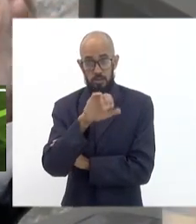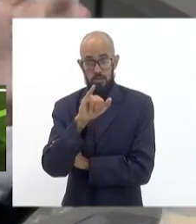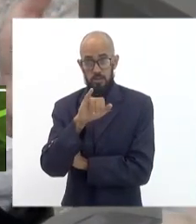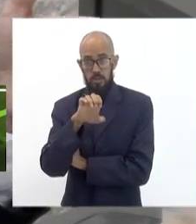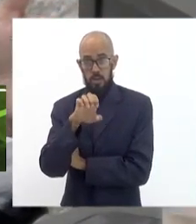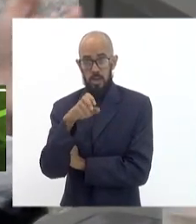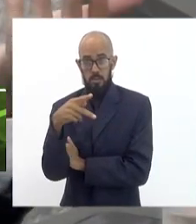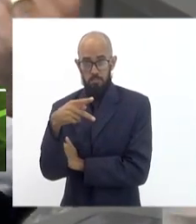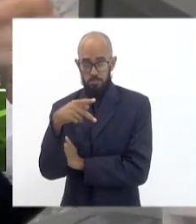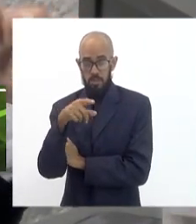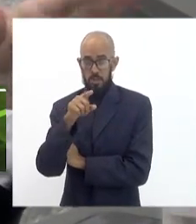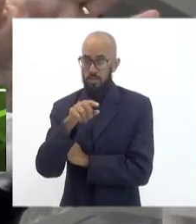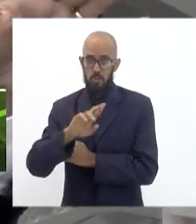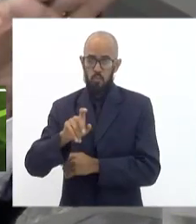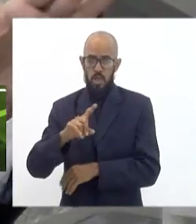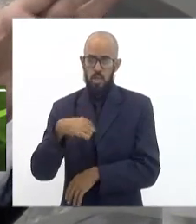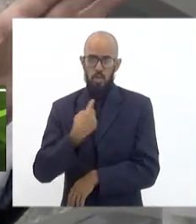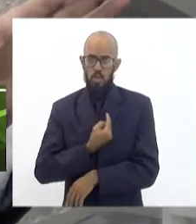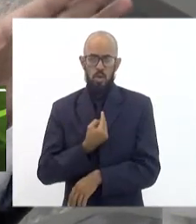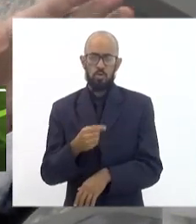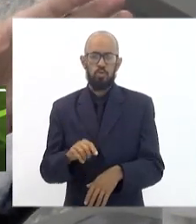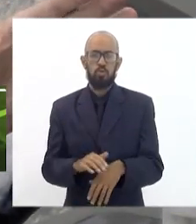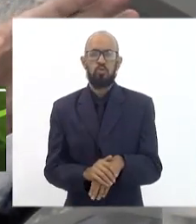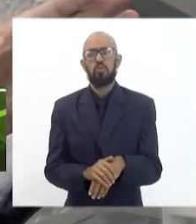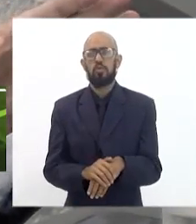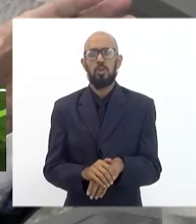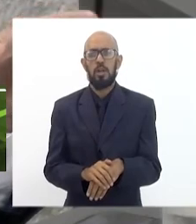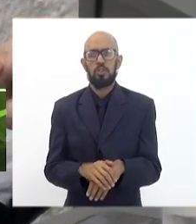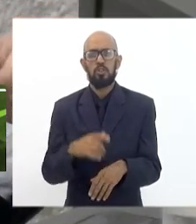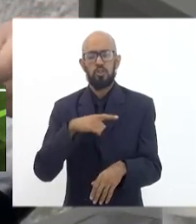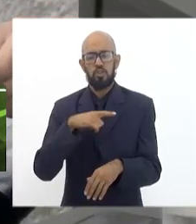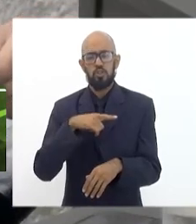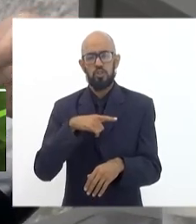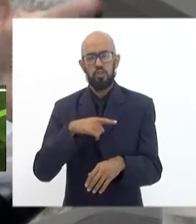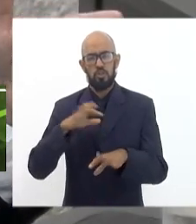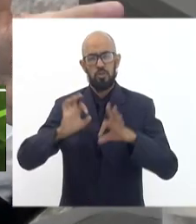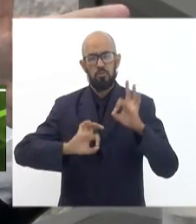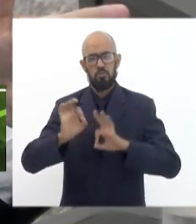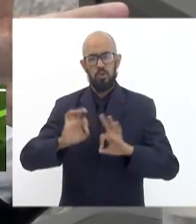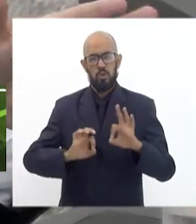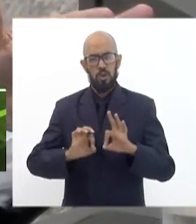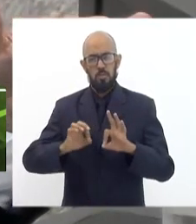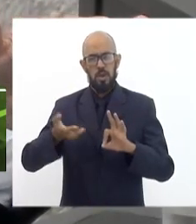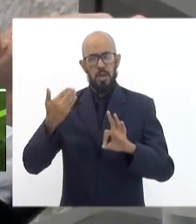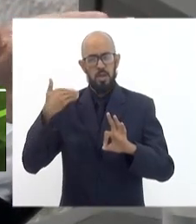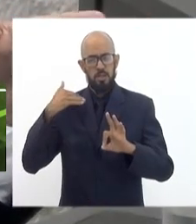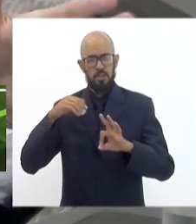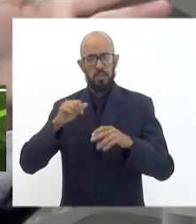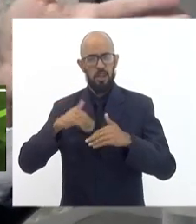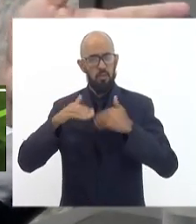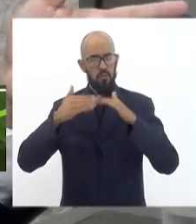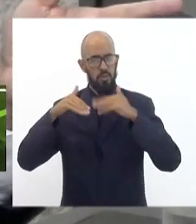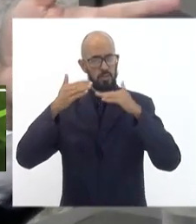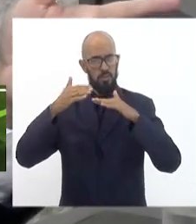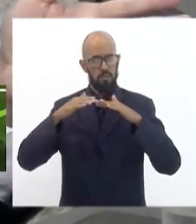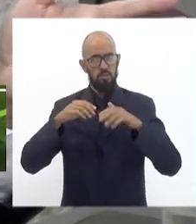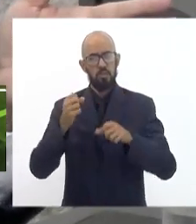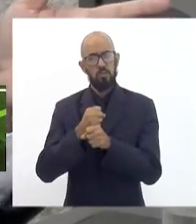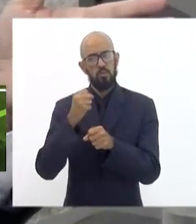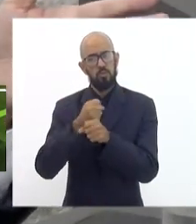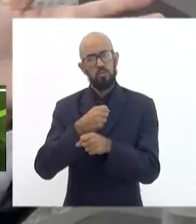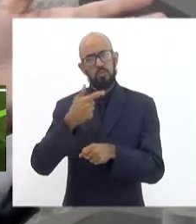estão sendo projetadas para reforma que já estavam em estágio avançado e estamos construindo sete